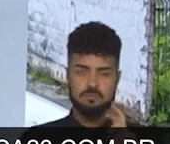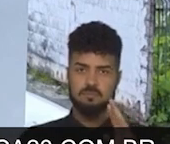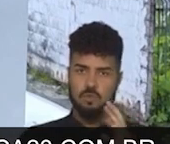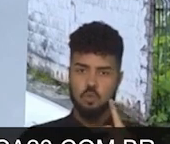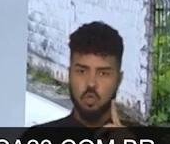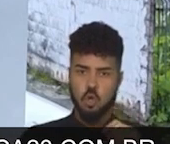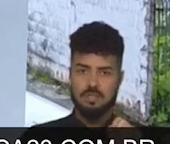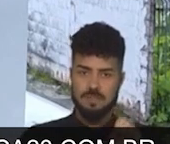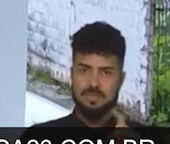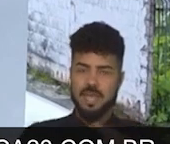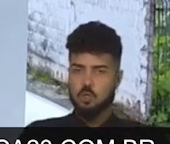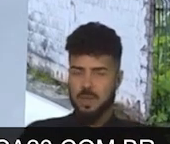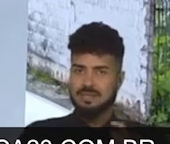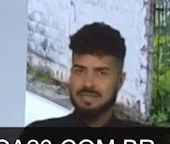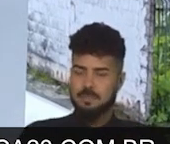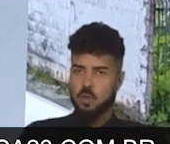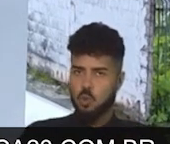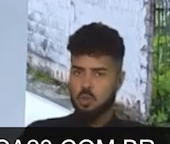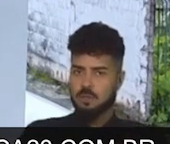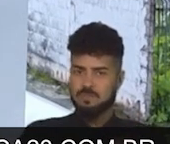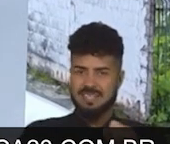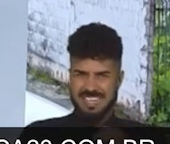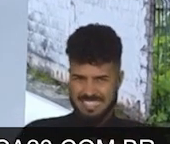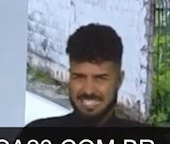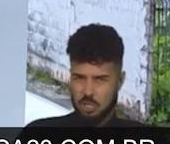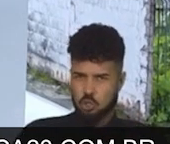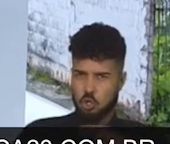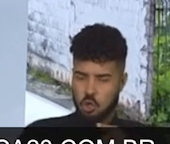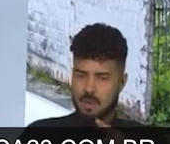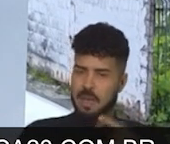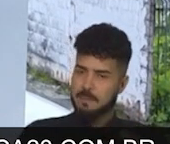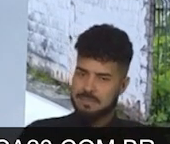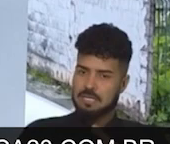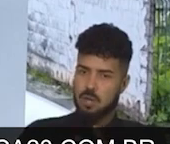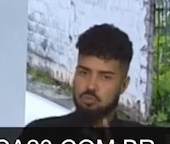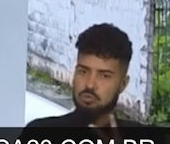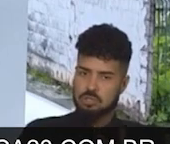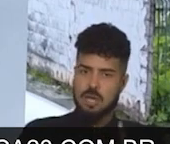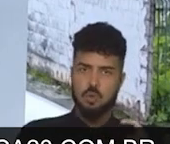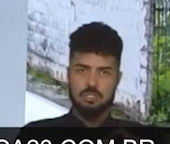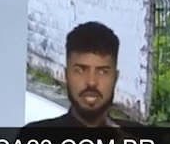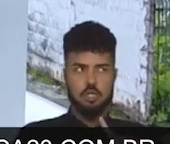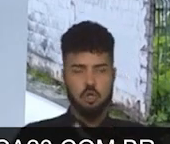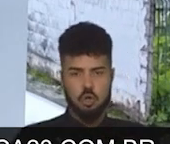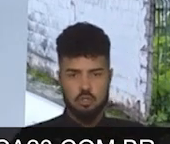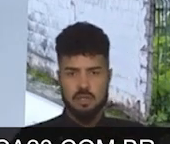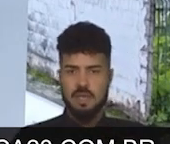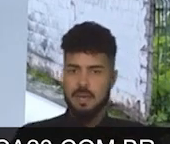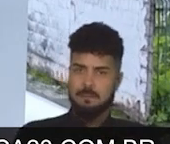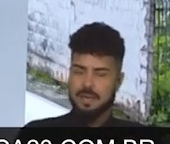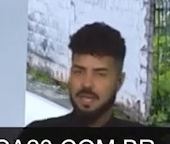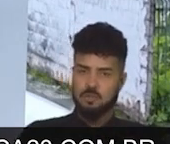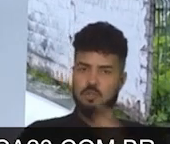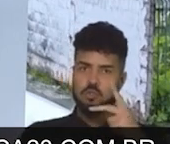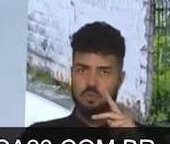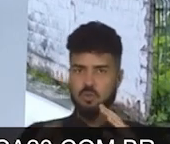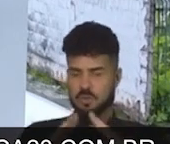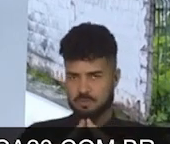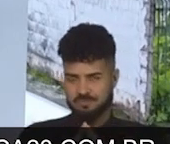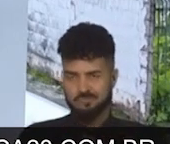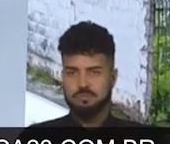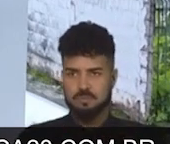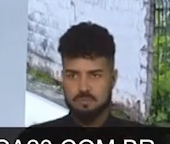curável, que quem tiver esses sintomas deve buscar o diagnóstico, né, ali próximo da sua